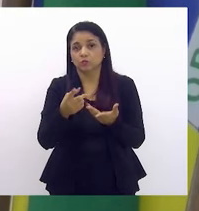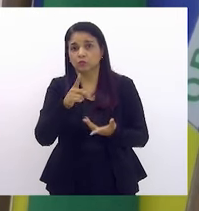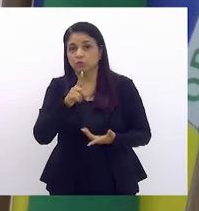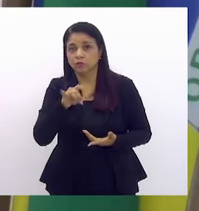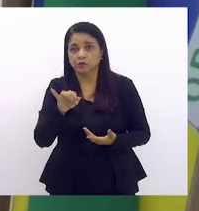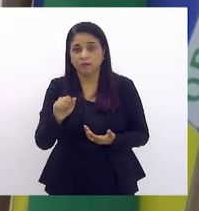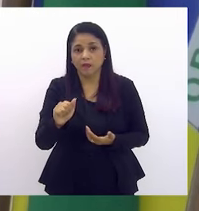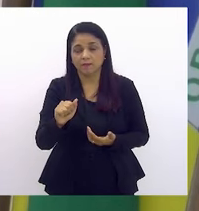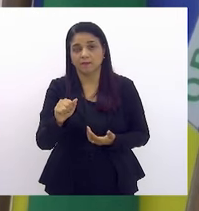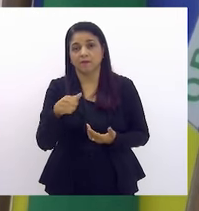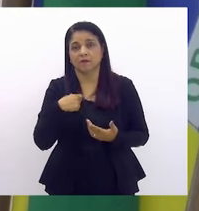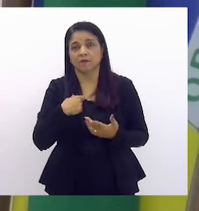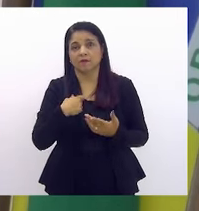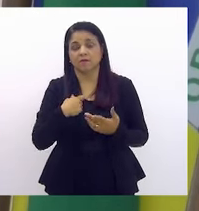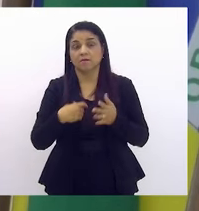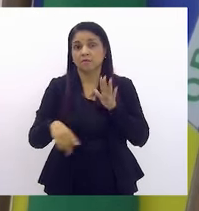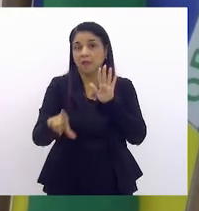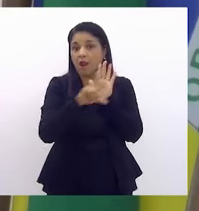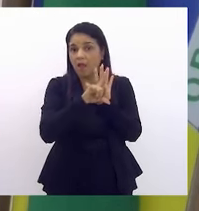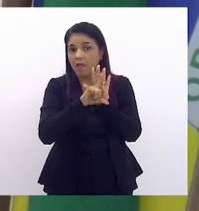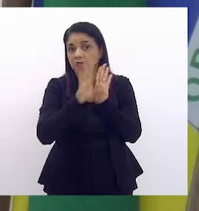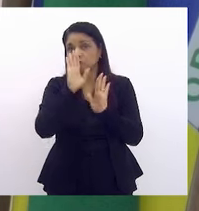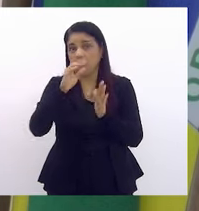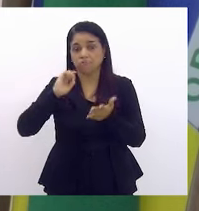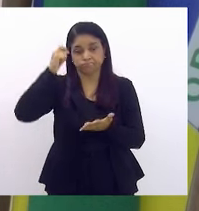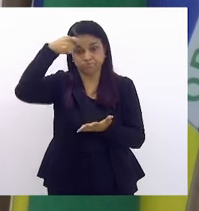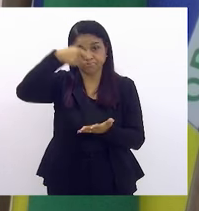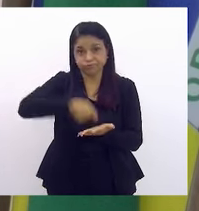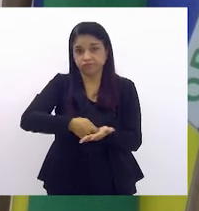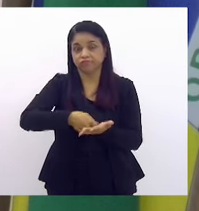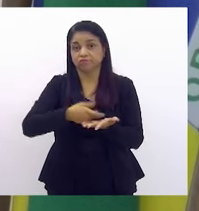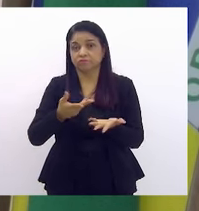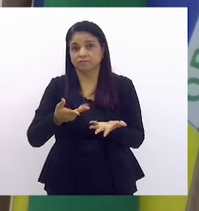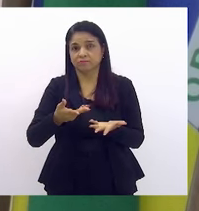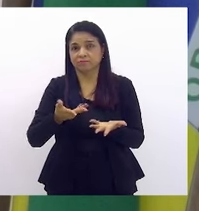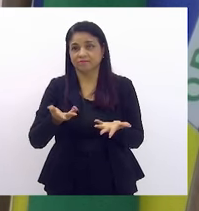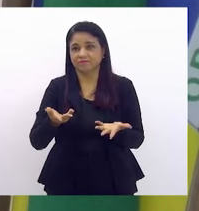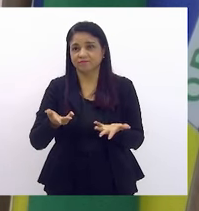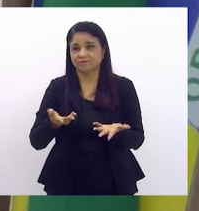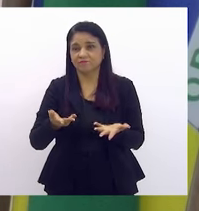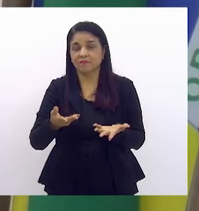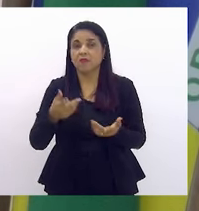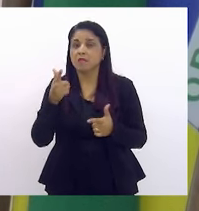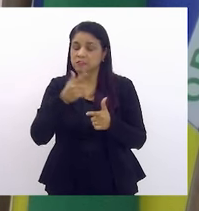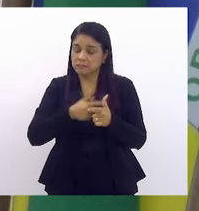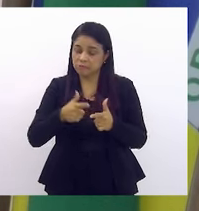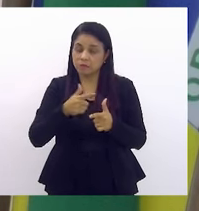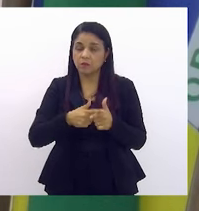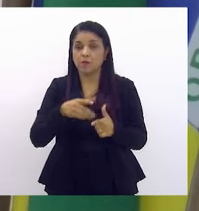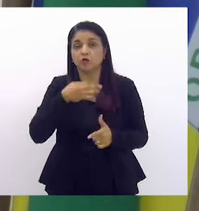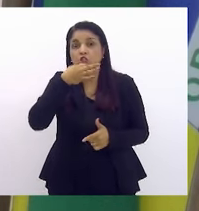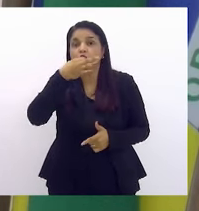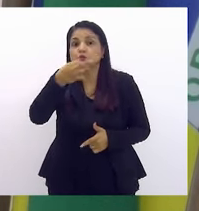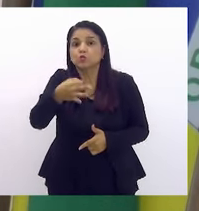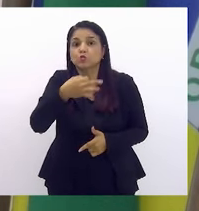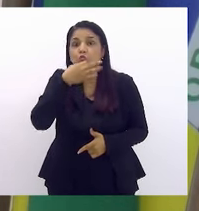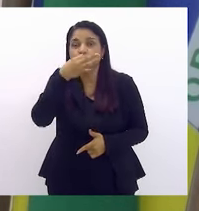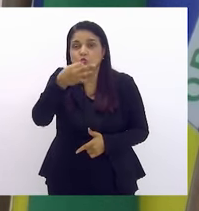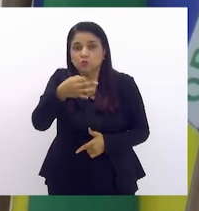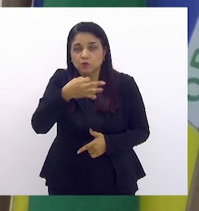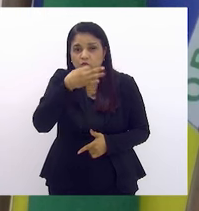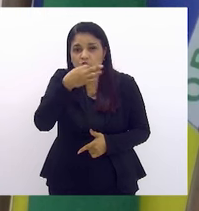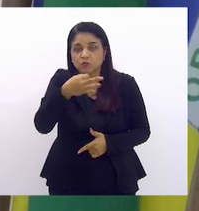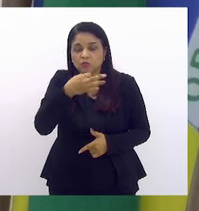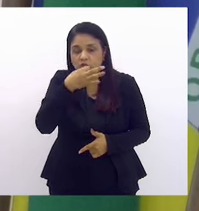do fixado pela lei. Então, a gente tem esse problema. Né? Então, eu queria sugerir, eu queria tentar fazer